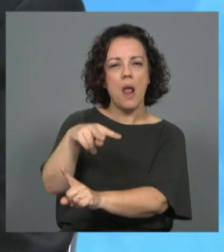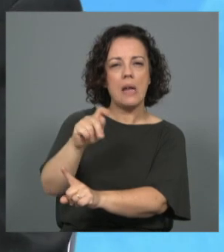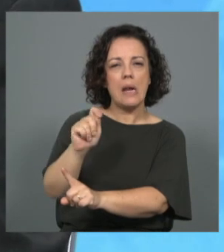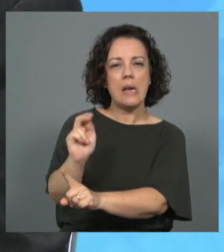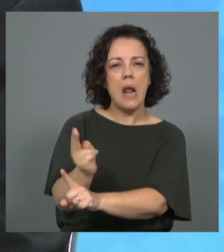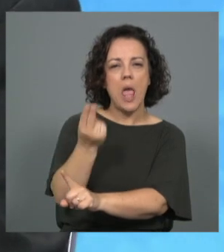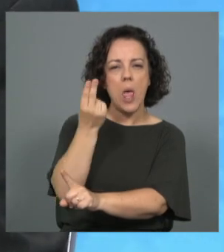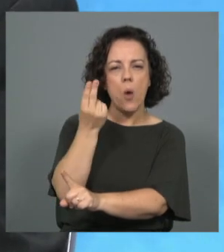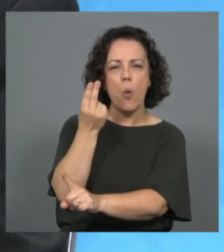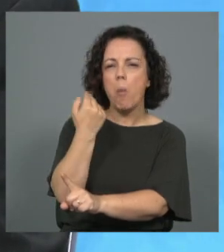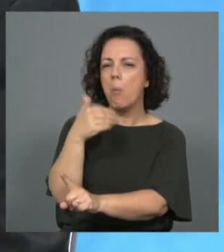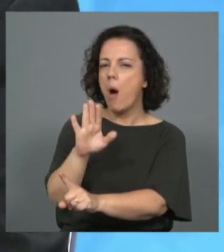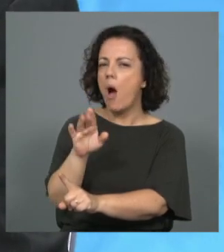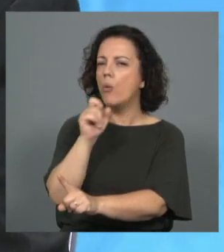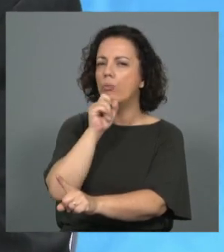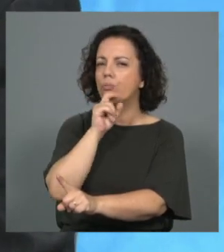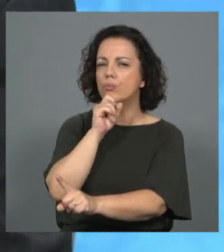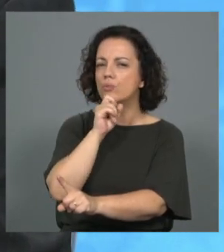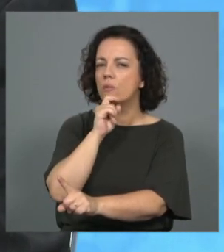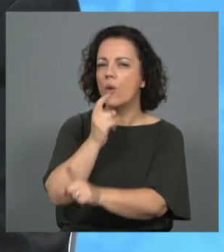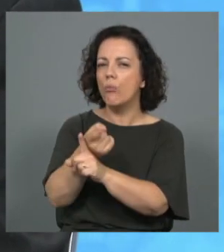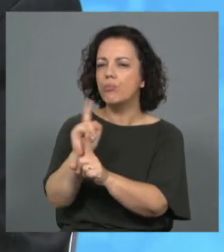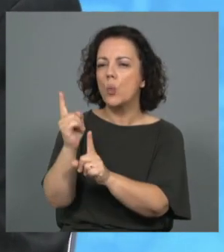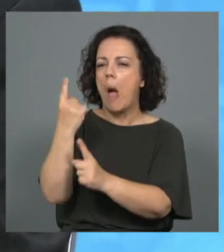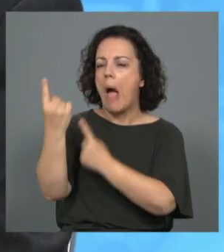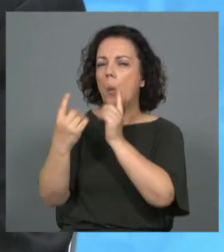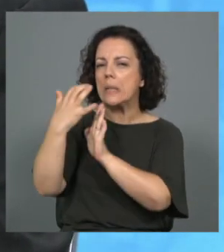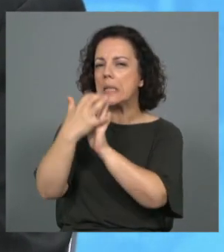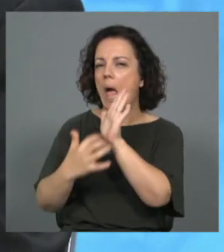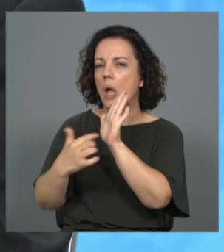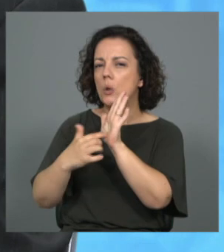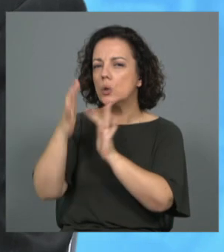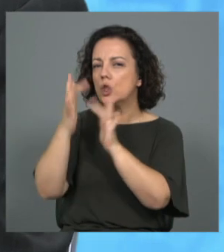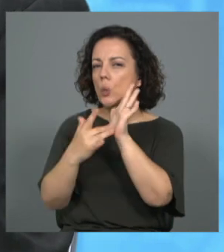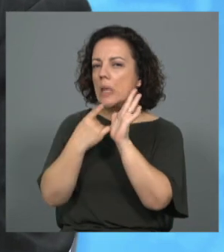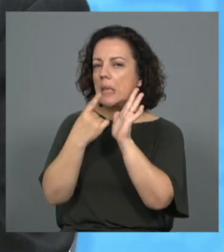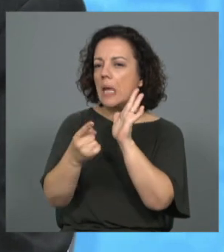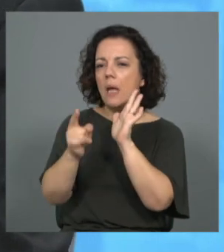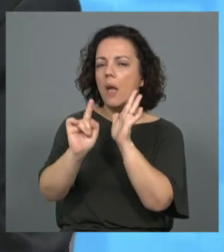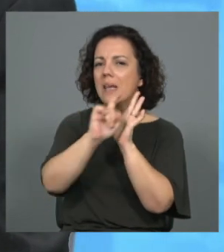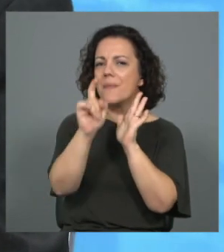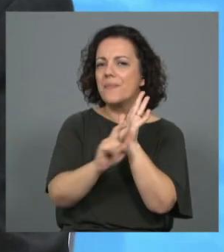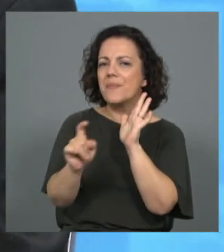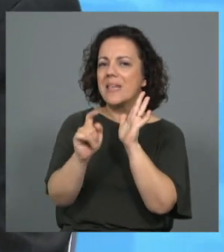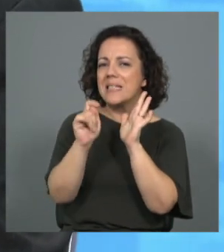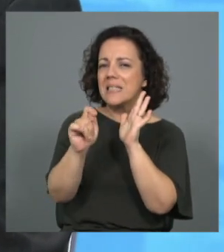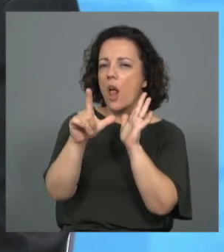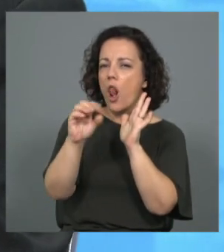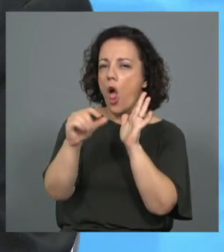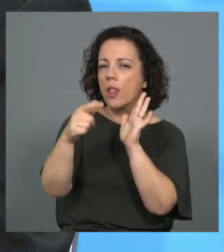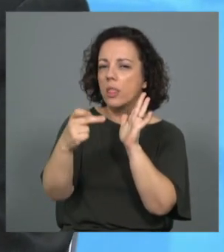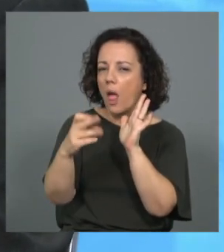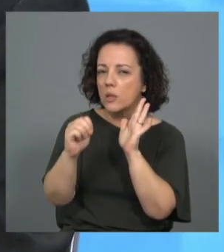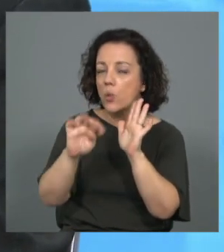porque em algum sítio, em algum texto do Evangelho, é chamado zelotas ou zeloso.